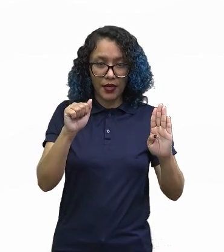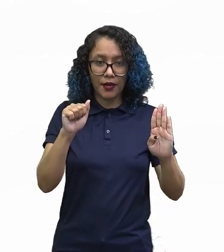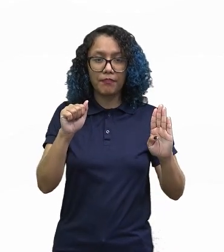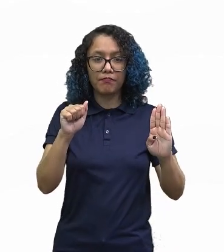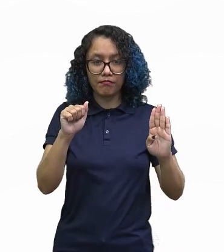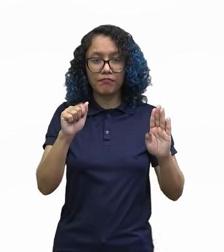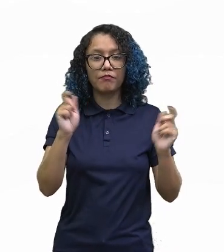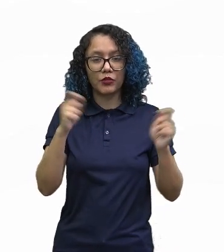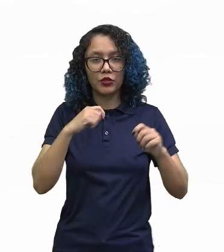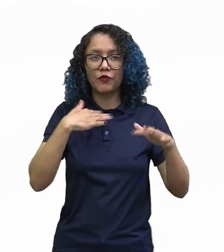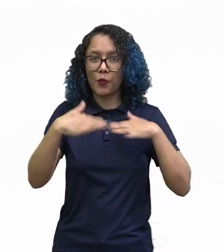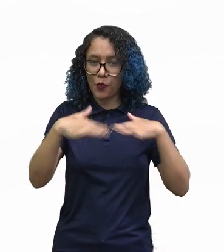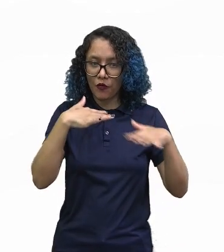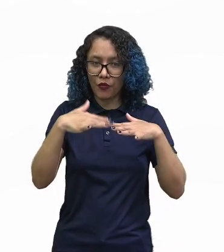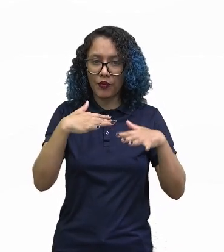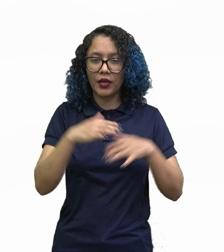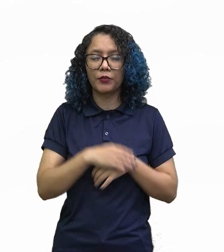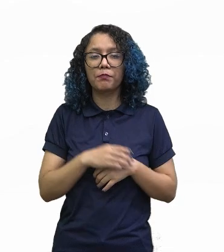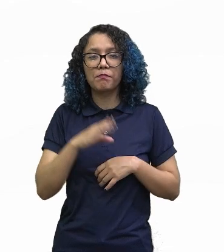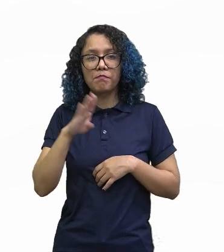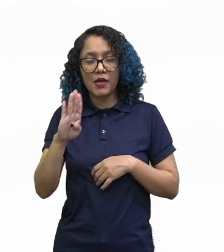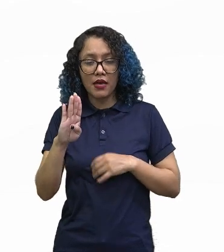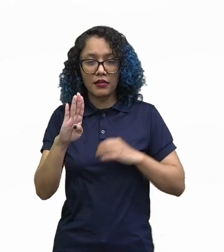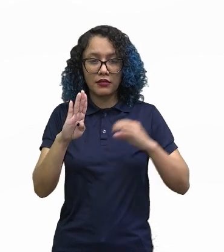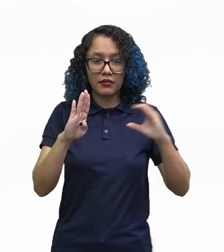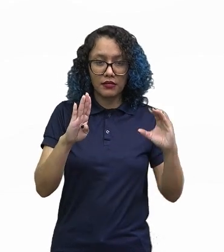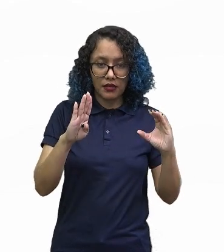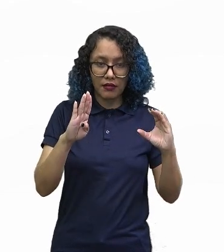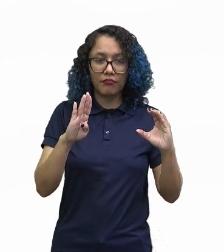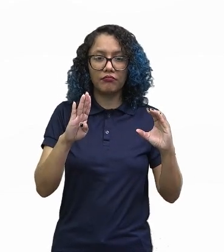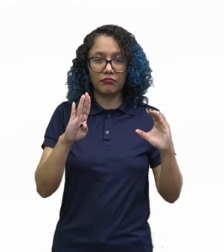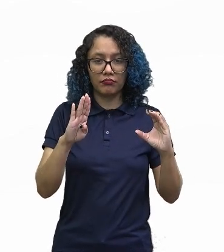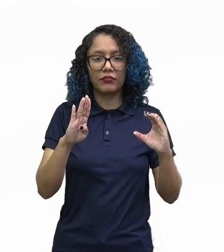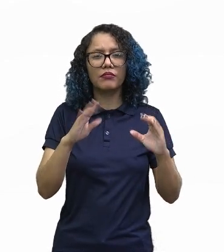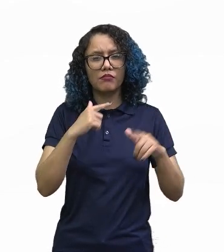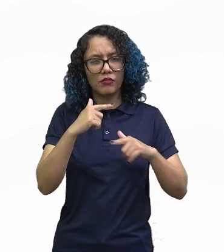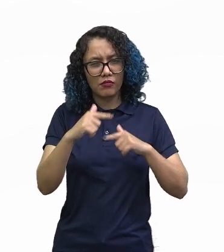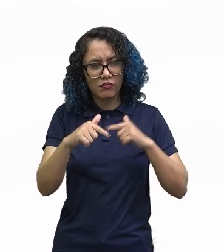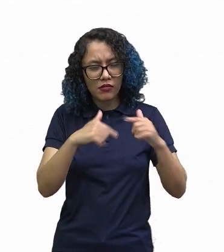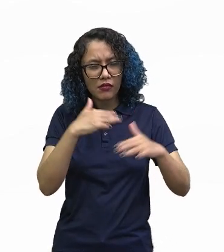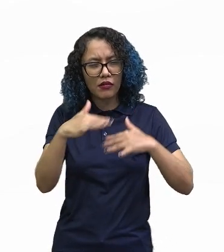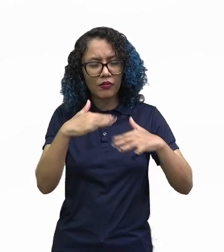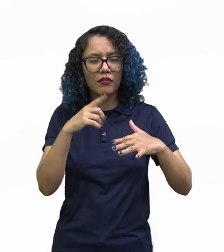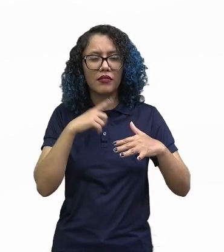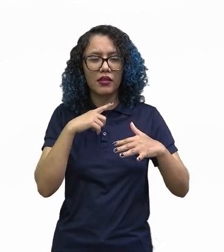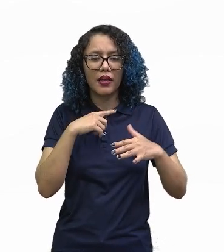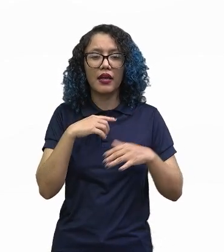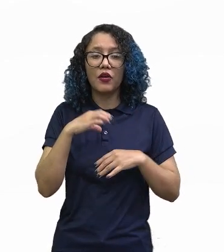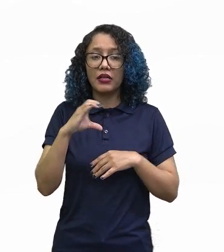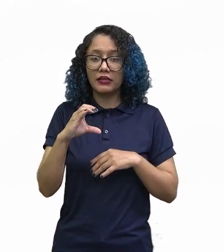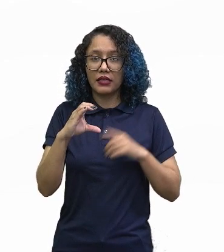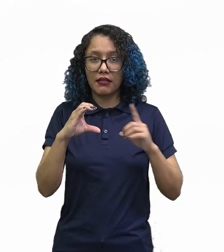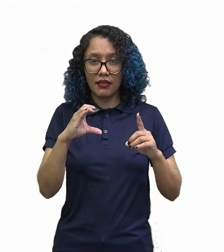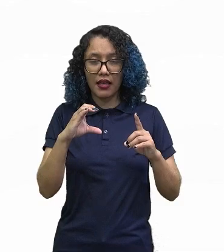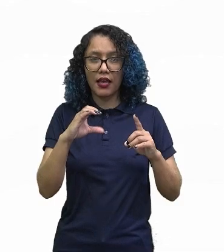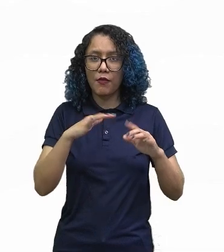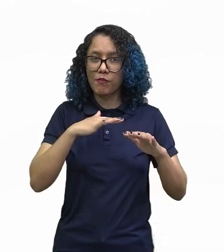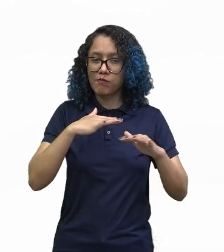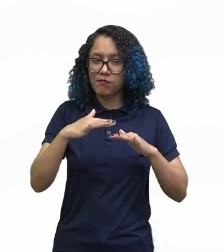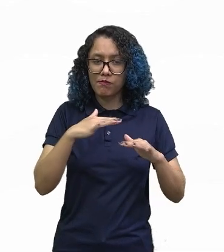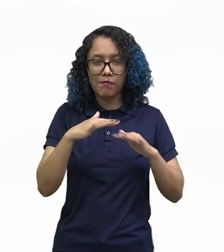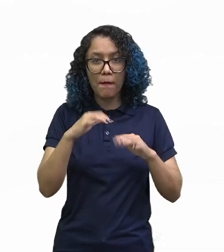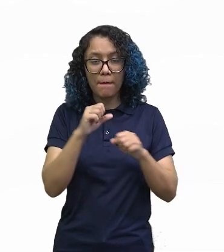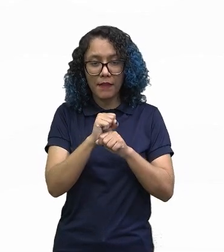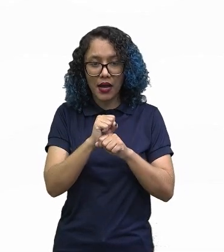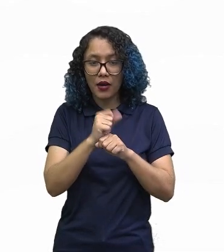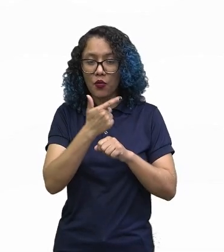produção de trabalho, realiza trabalho. De B para C, ainda realiza um pouquinho de trabalho. De C para D, já absorve trabalho da vizinhança.